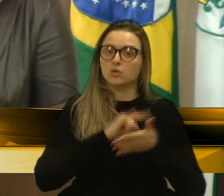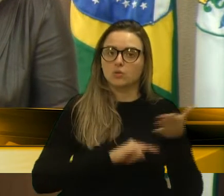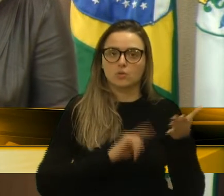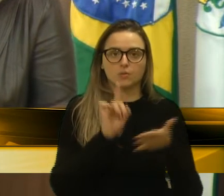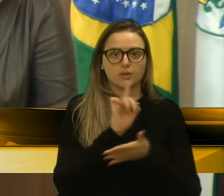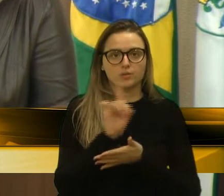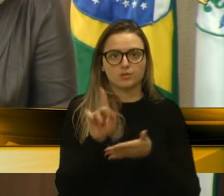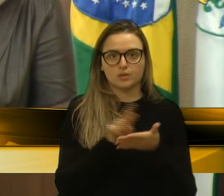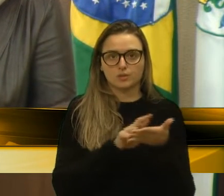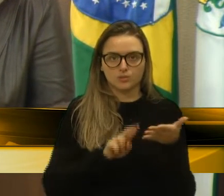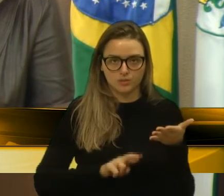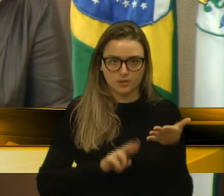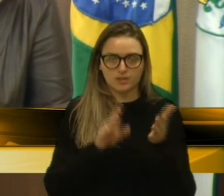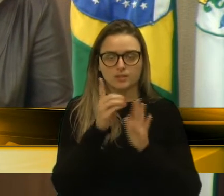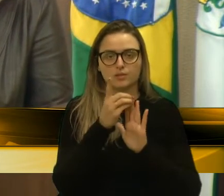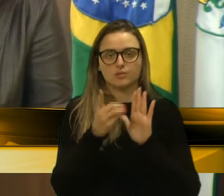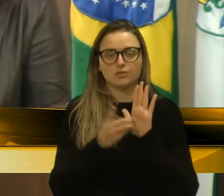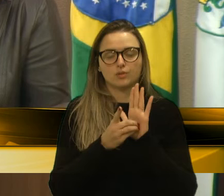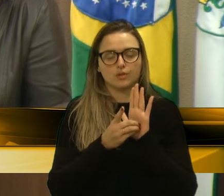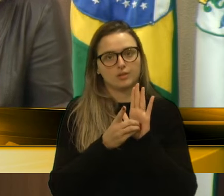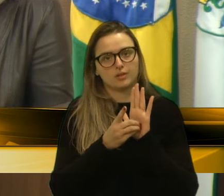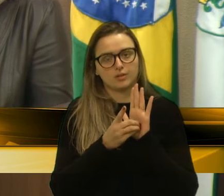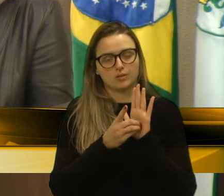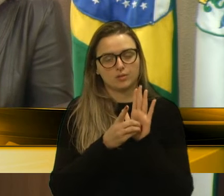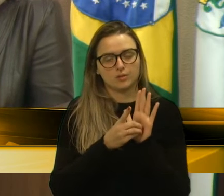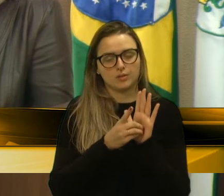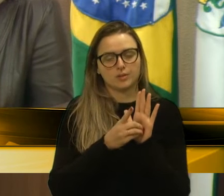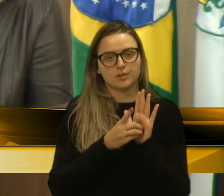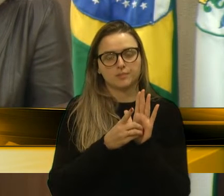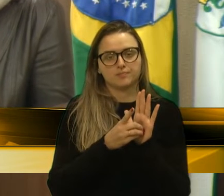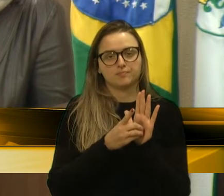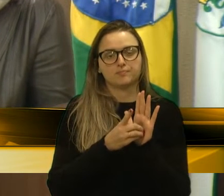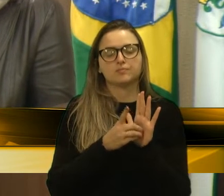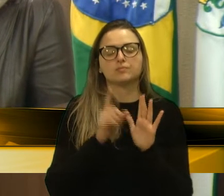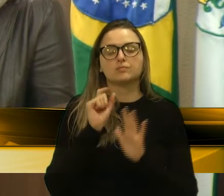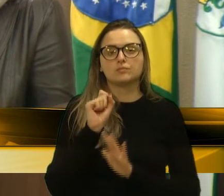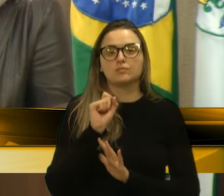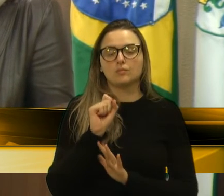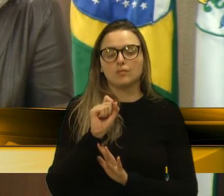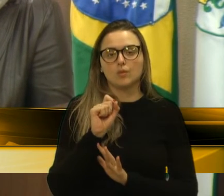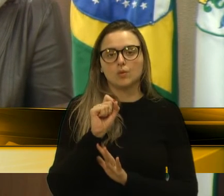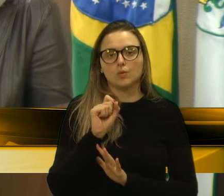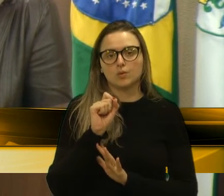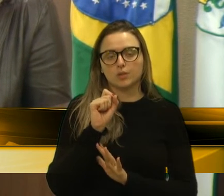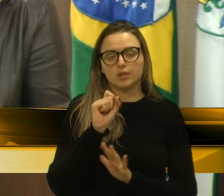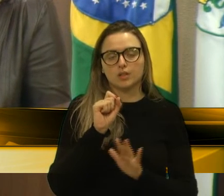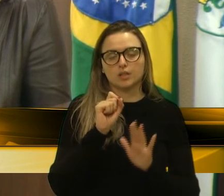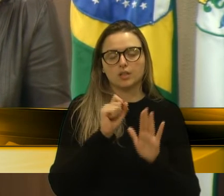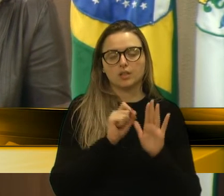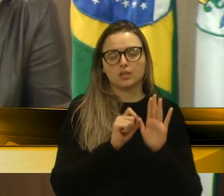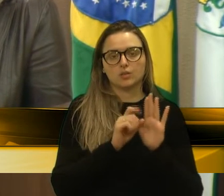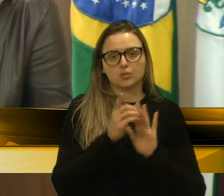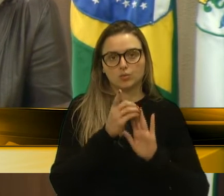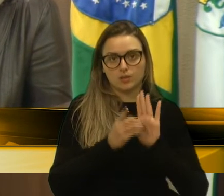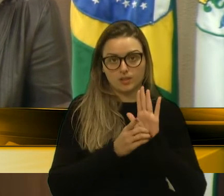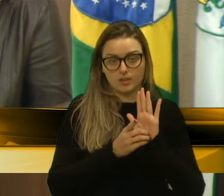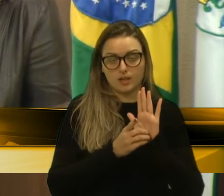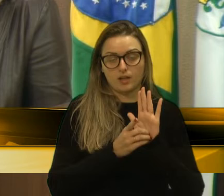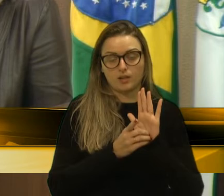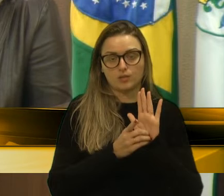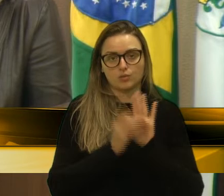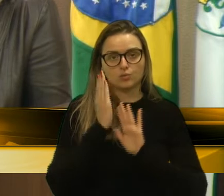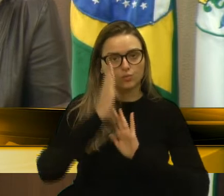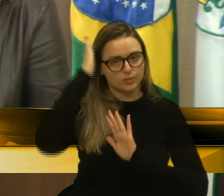na redação do decreto em si, né? E o que ele extrapola é que ele coloca, então, nesse decreto,